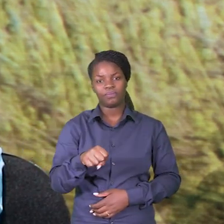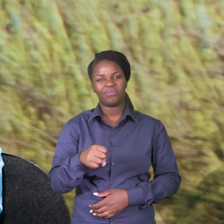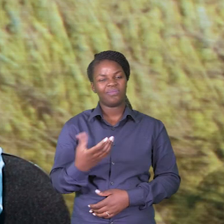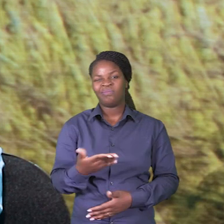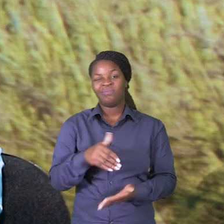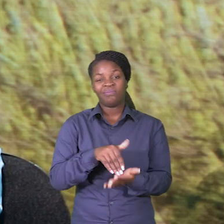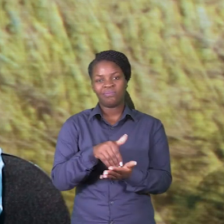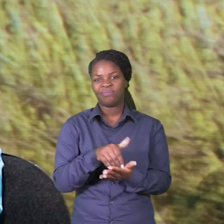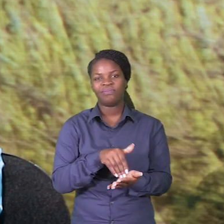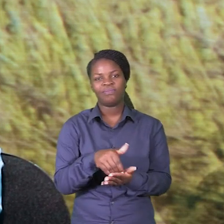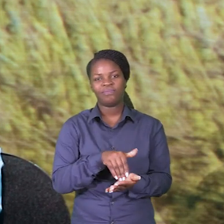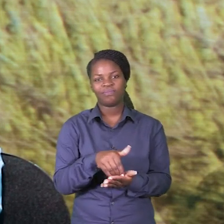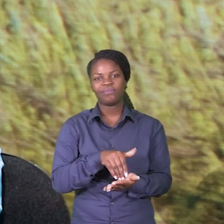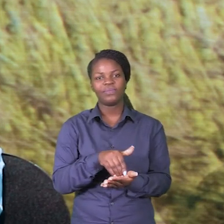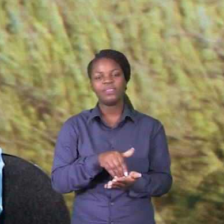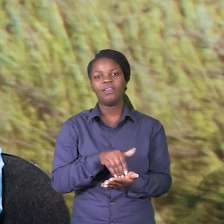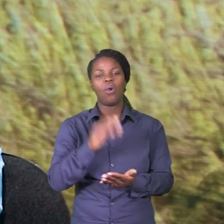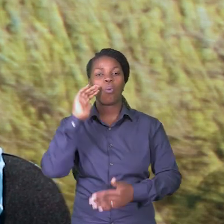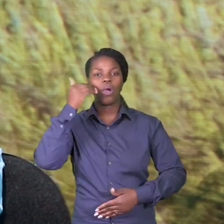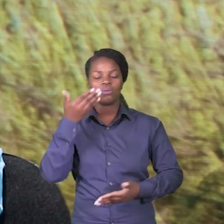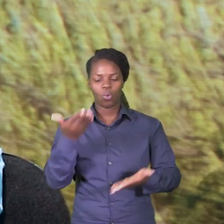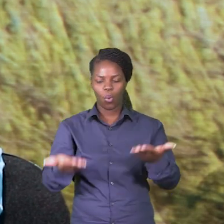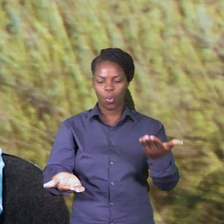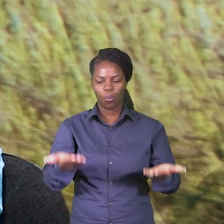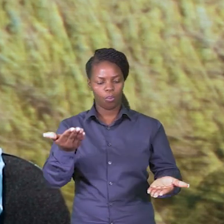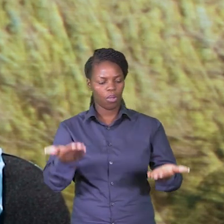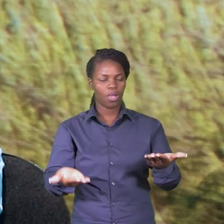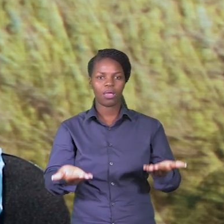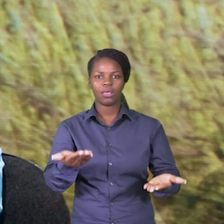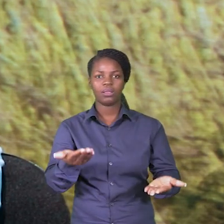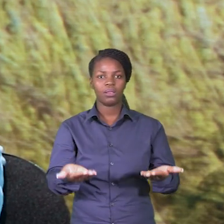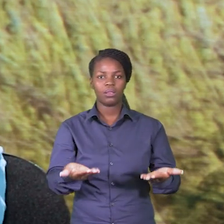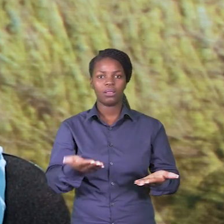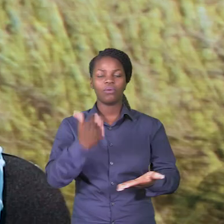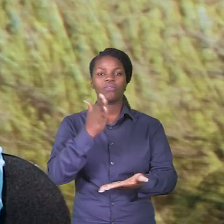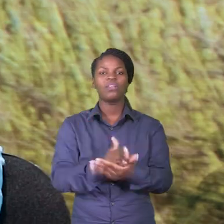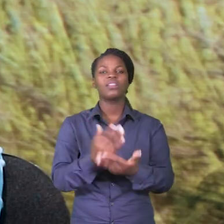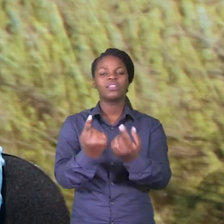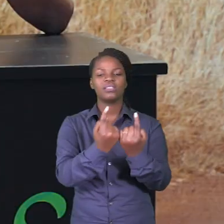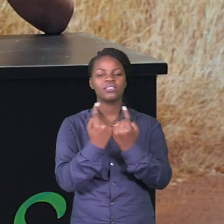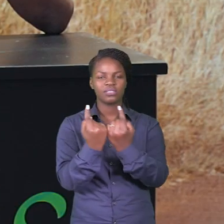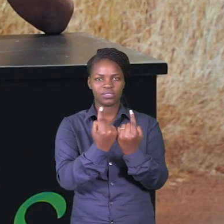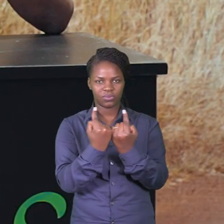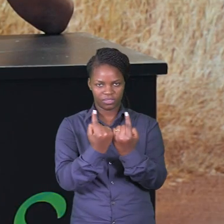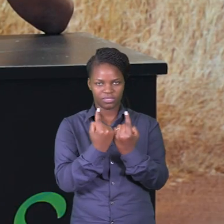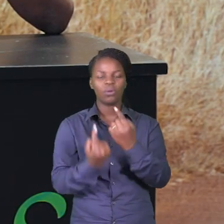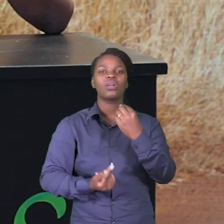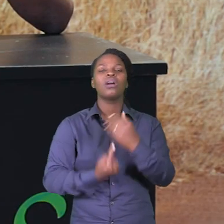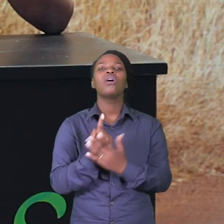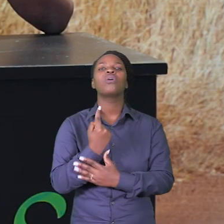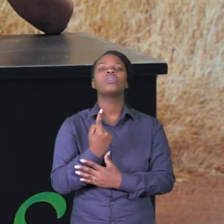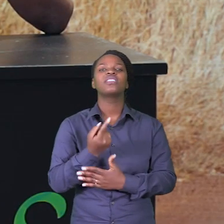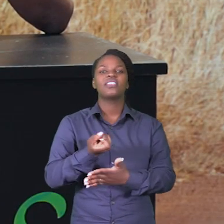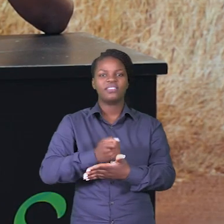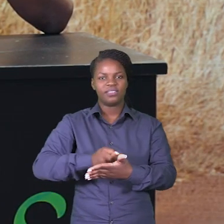é é muito baixo a se comparado para o o real situação real em